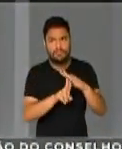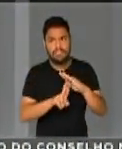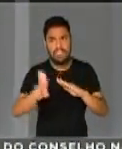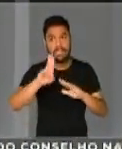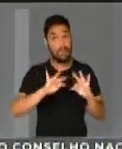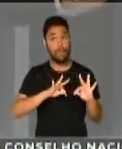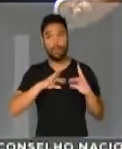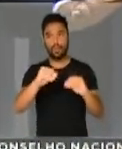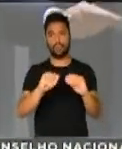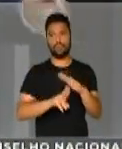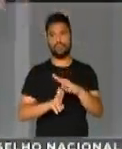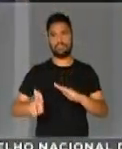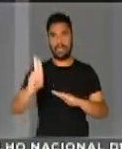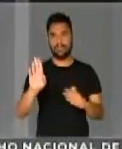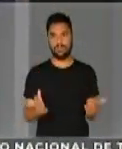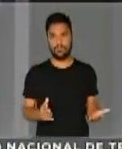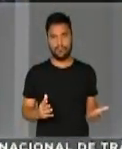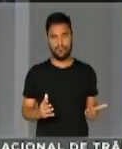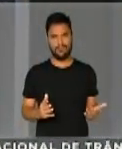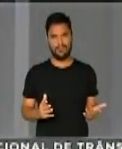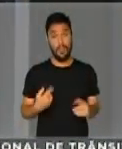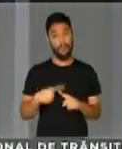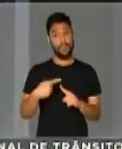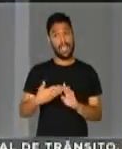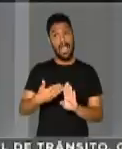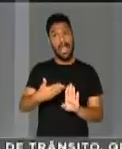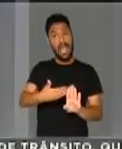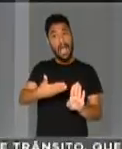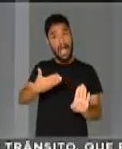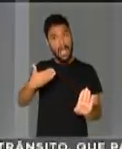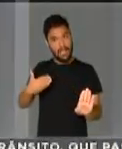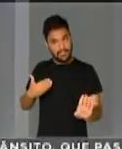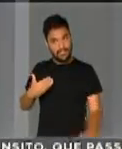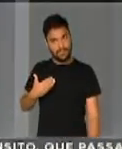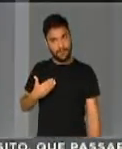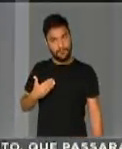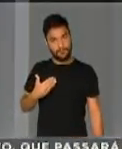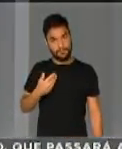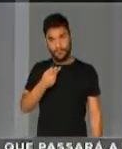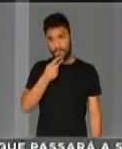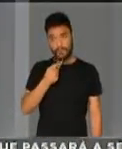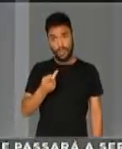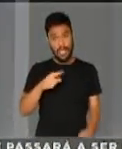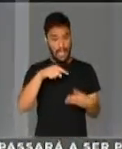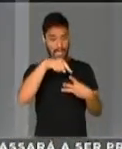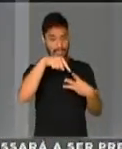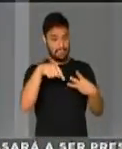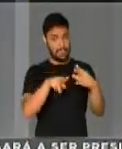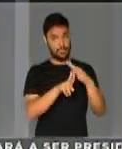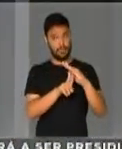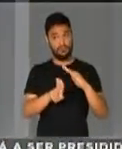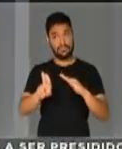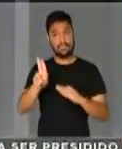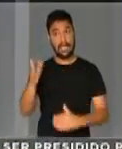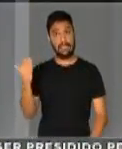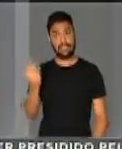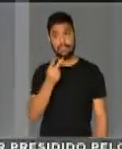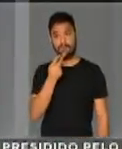todas. Porque ele tinha justificado, inclusive, presidente, que essas três